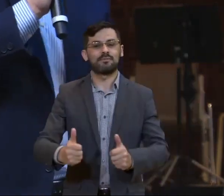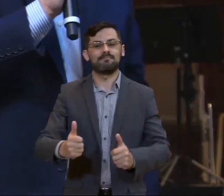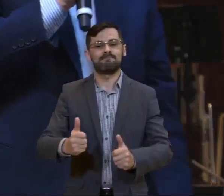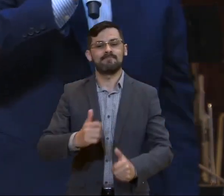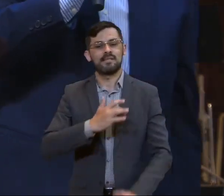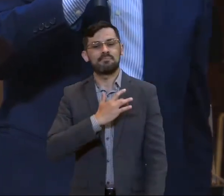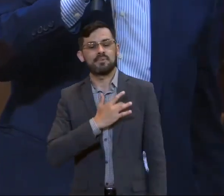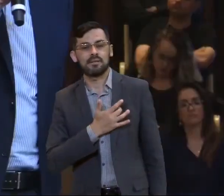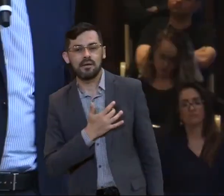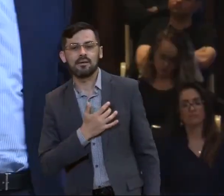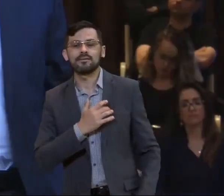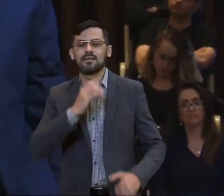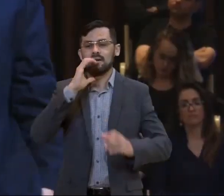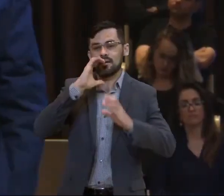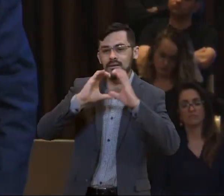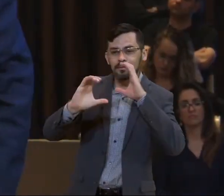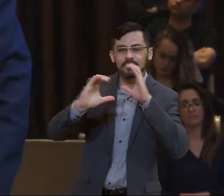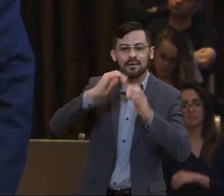Piedade cristã é cantar a fé.